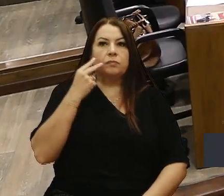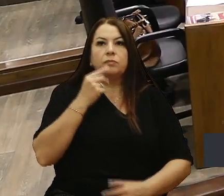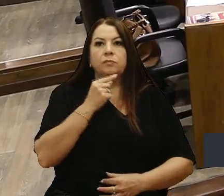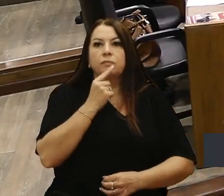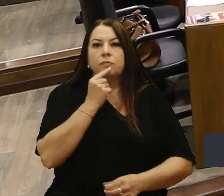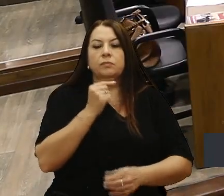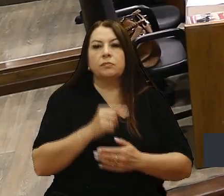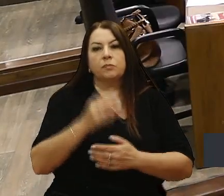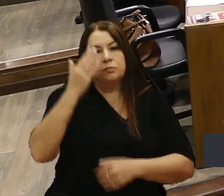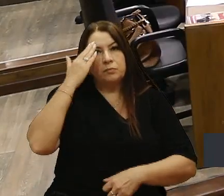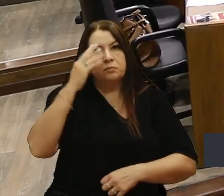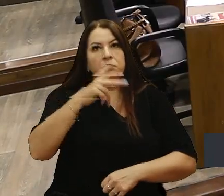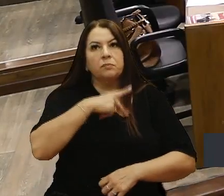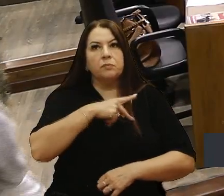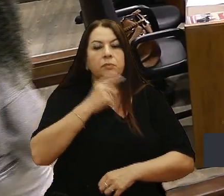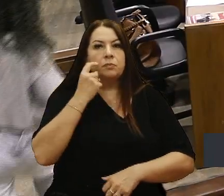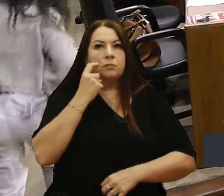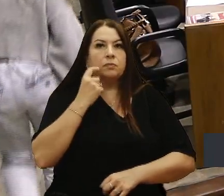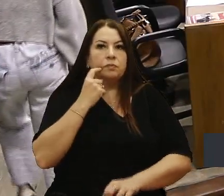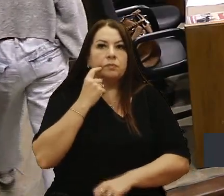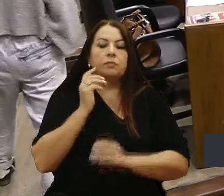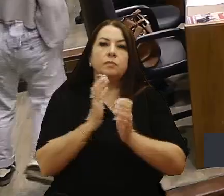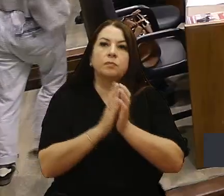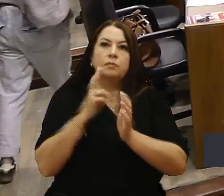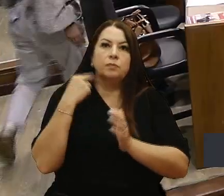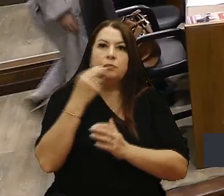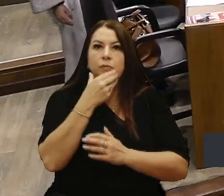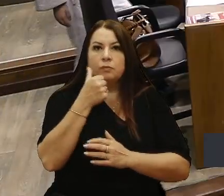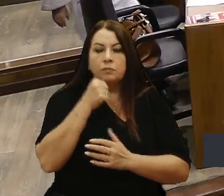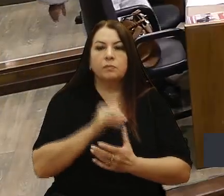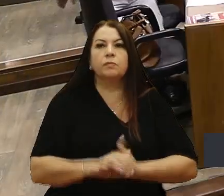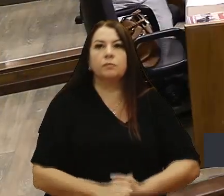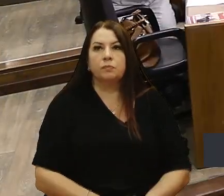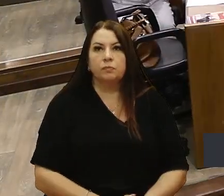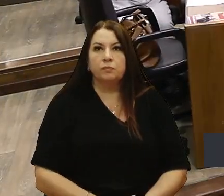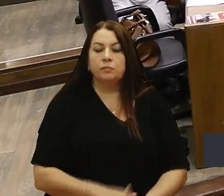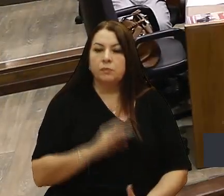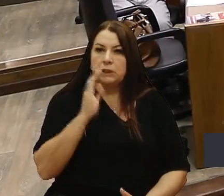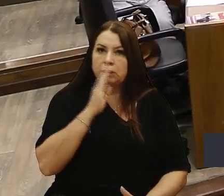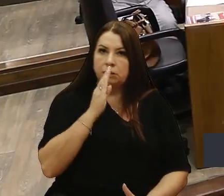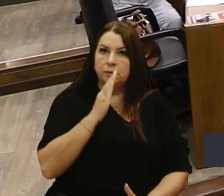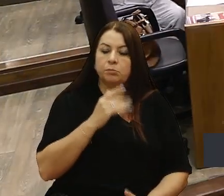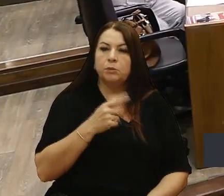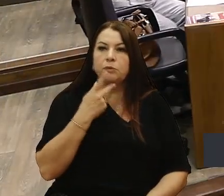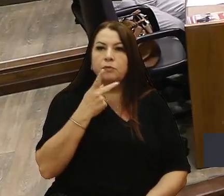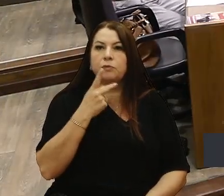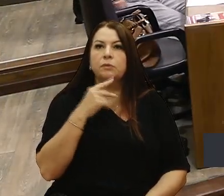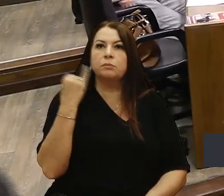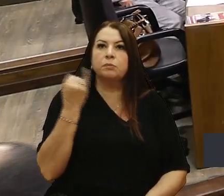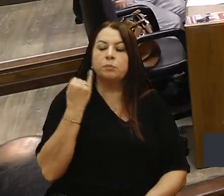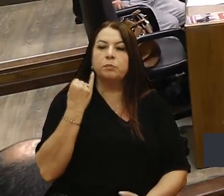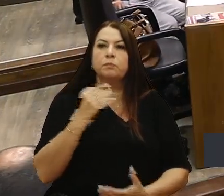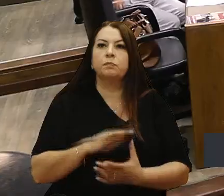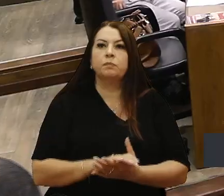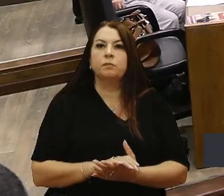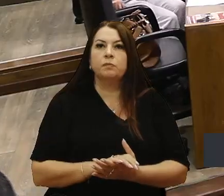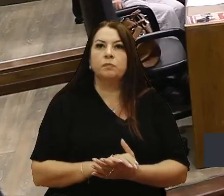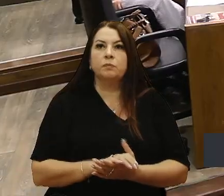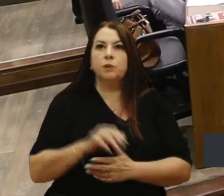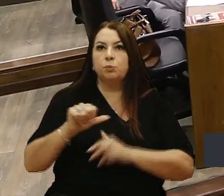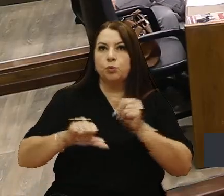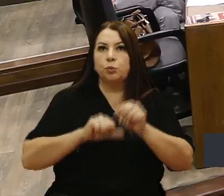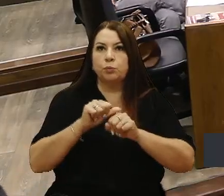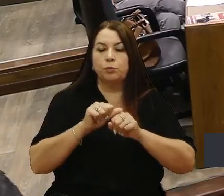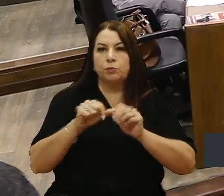Obrigado, presidente Wagner, colegas vereadoras e vereadores. Bem rápido, só dizer que é importante essa modificação